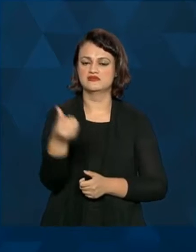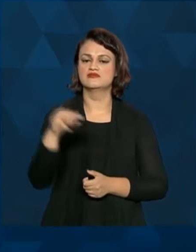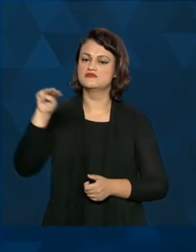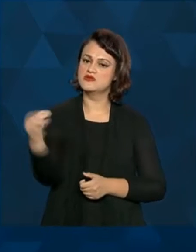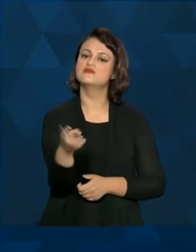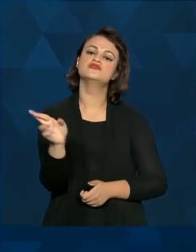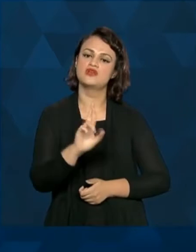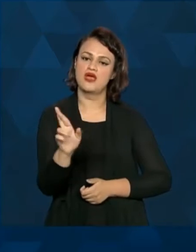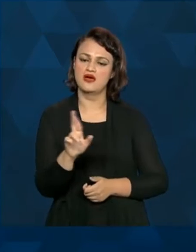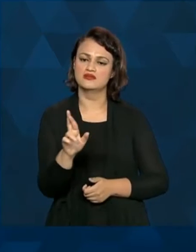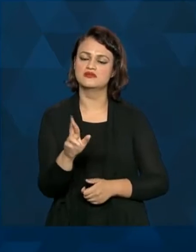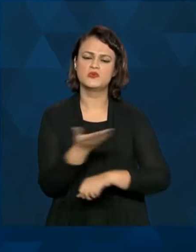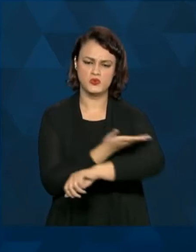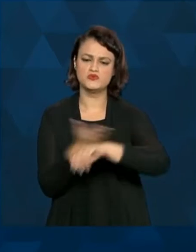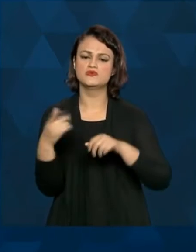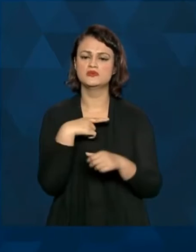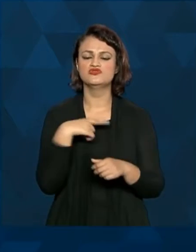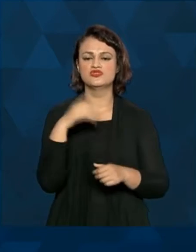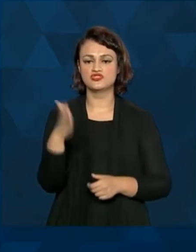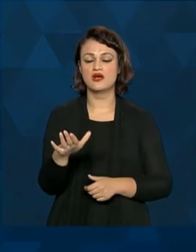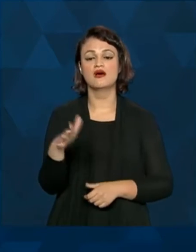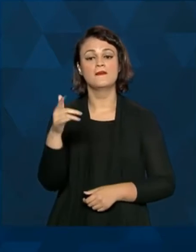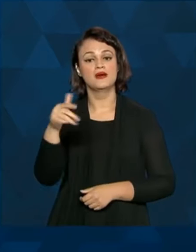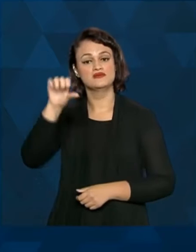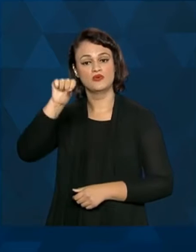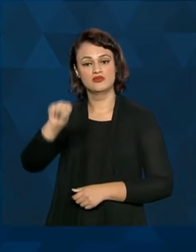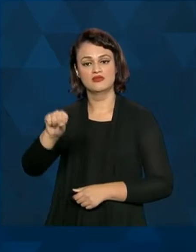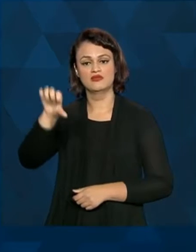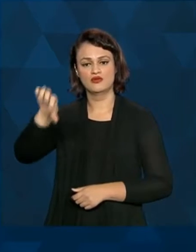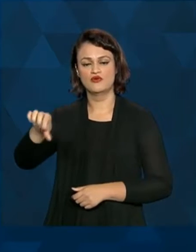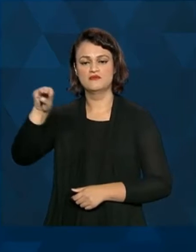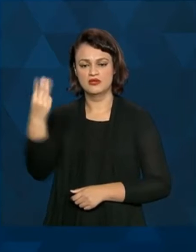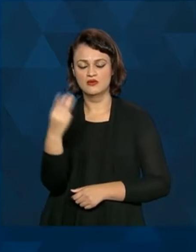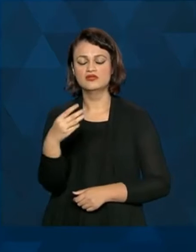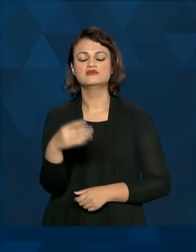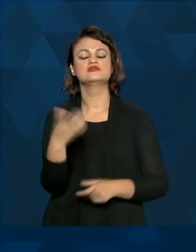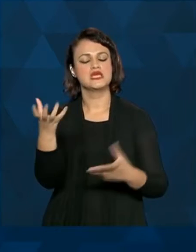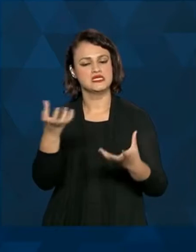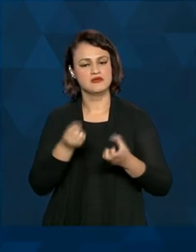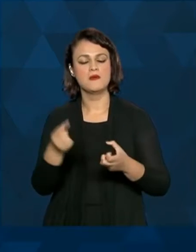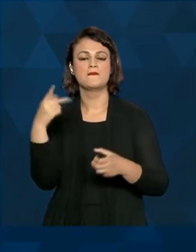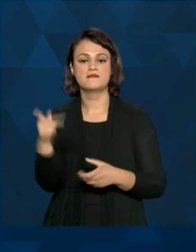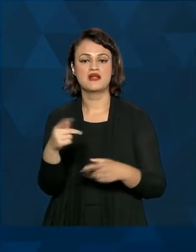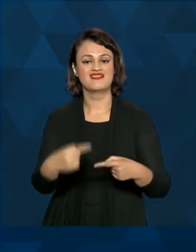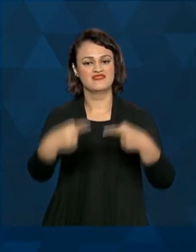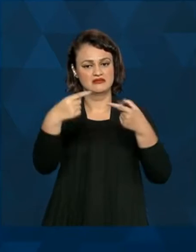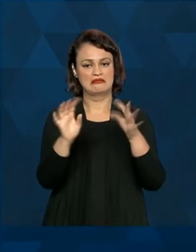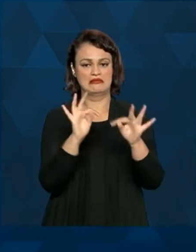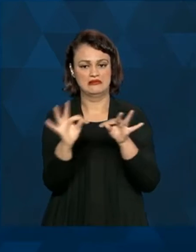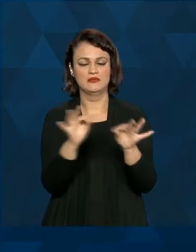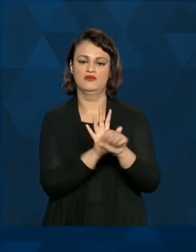reais como rotina e 89 milhões exclusivos para o enfrentamento à